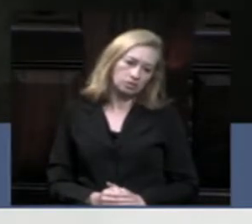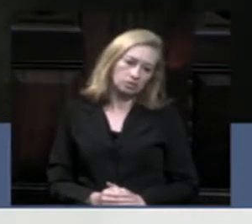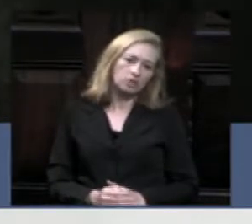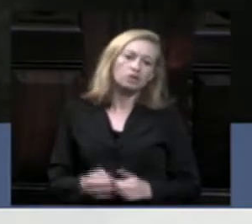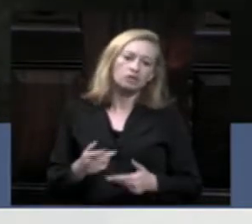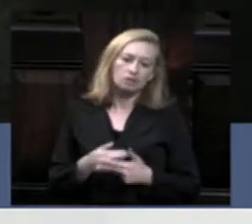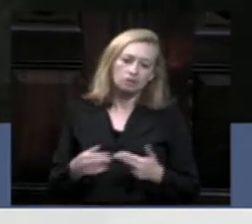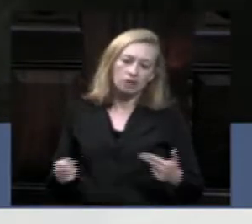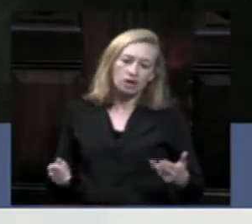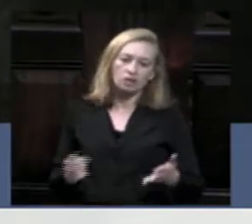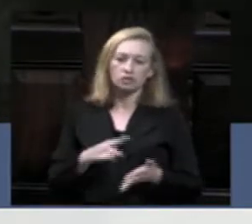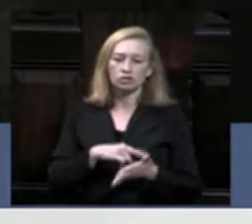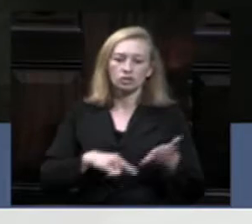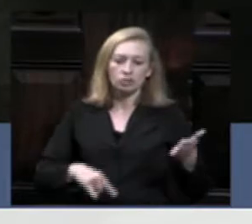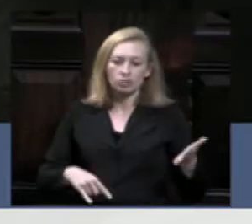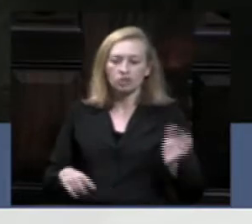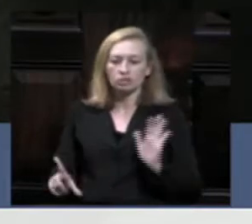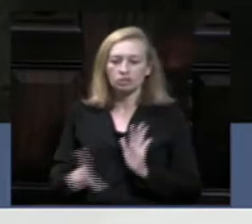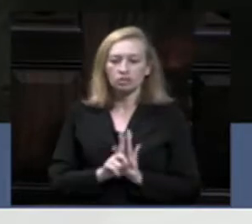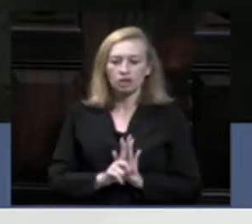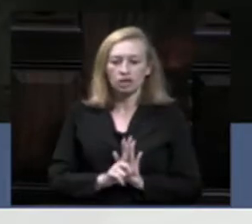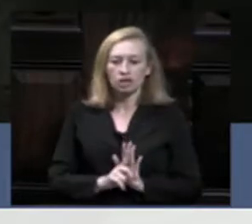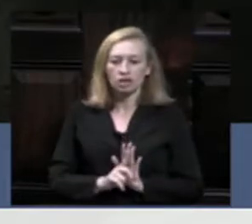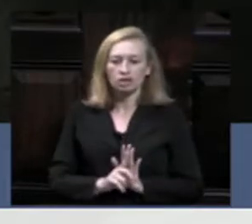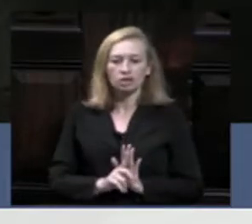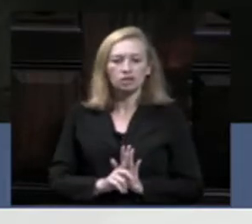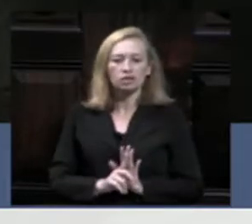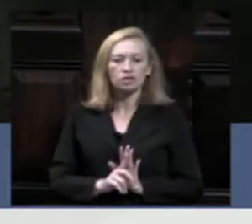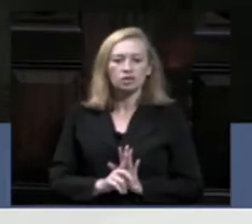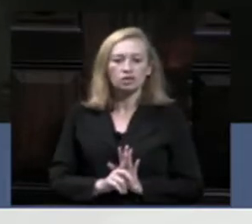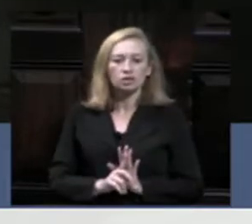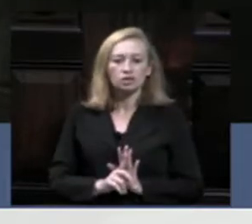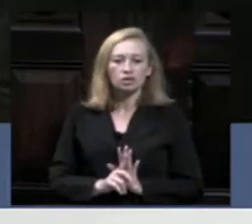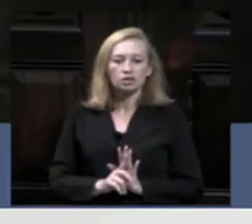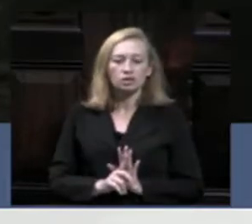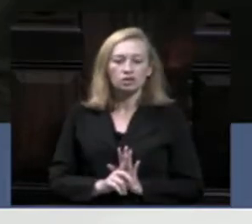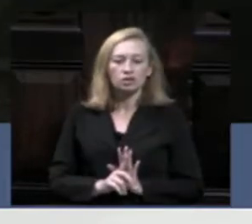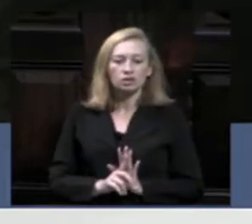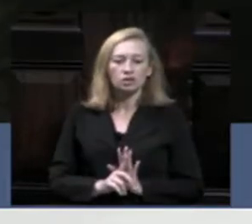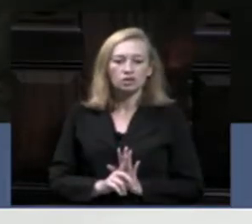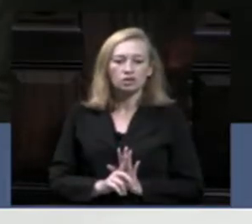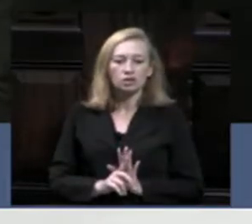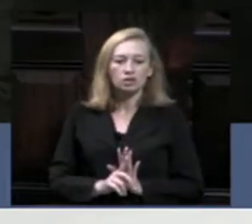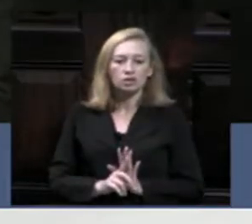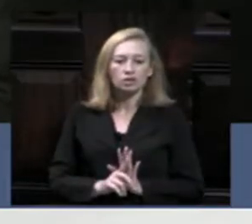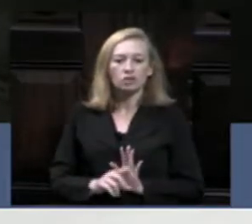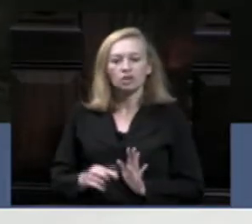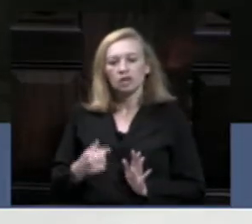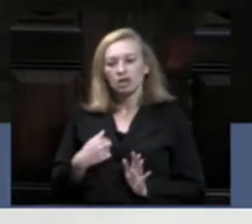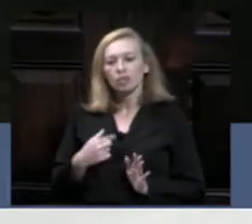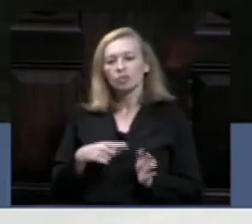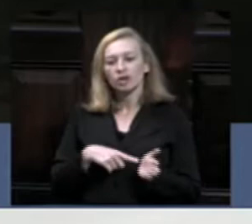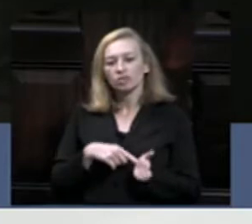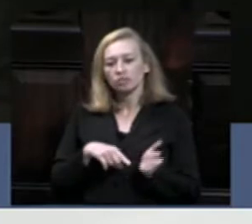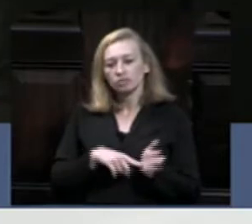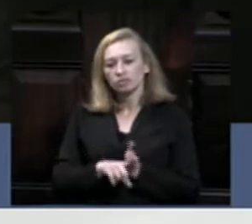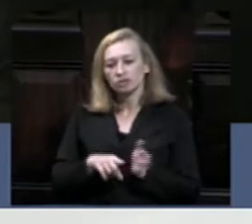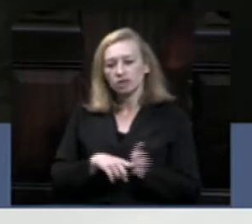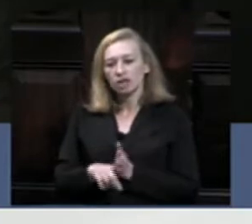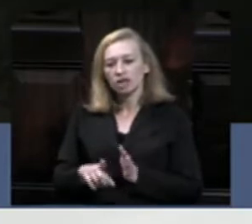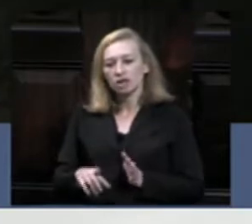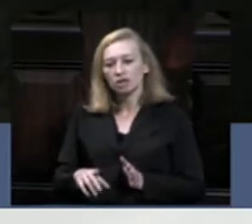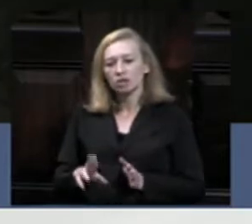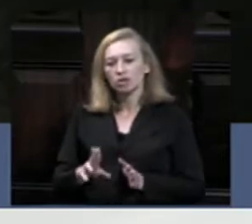documentos, várias leis, é um acervo. Então, eu consultei, as pessoas que eu consultei estão mais preocupadas com a questão